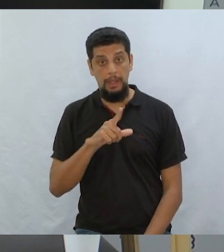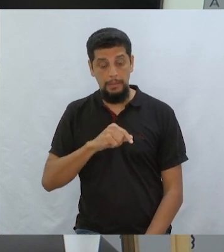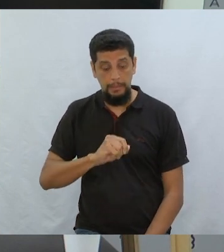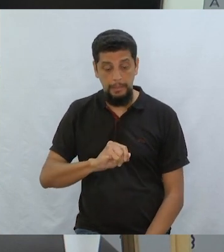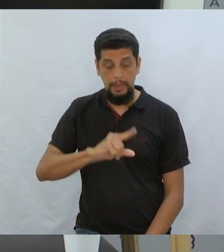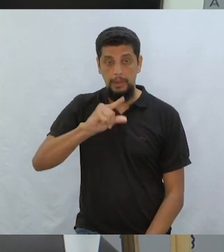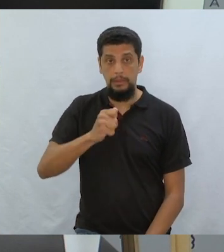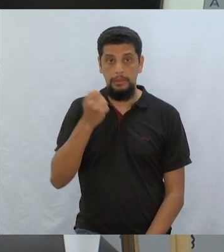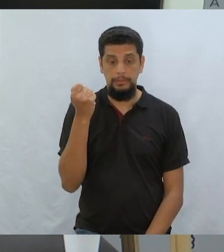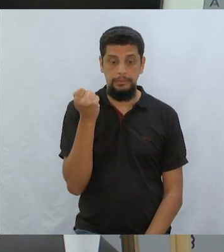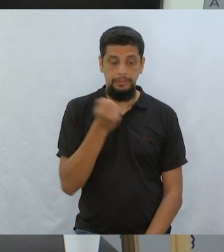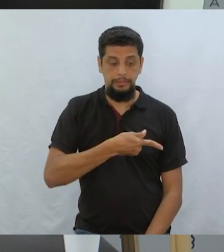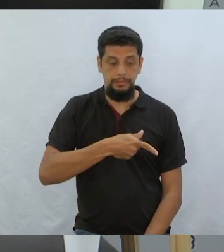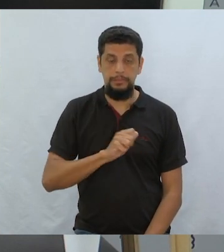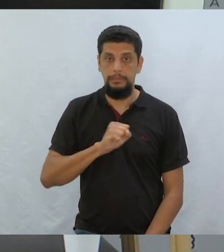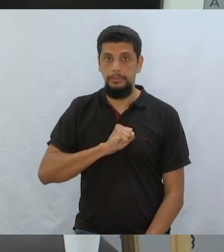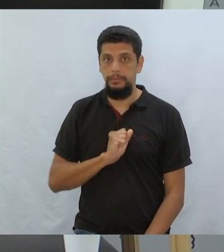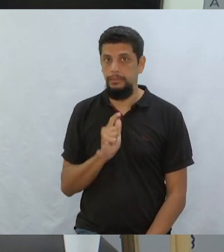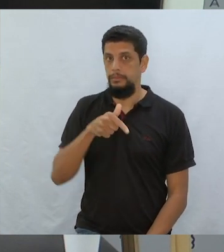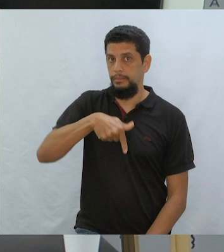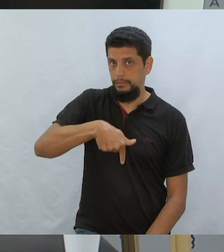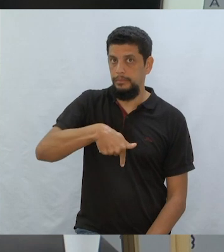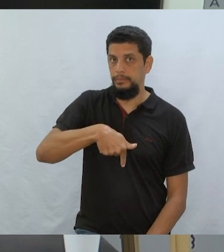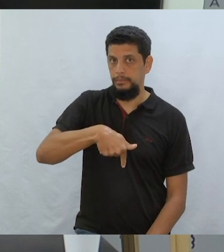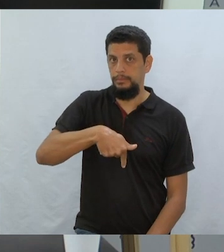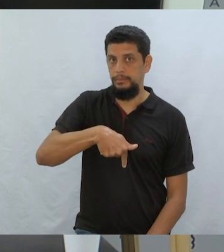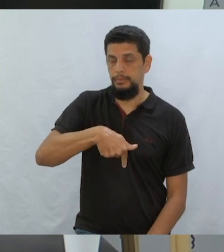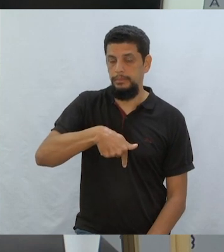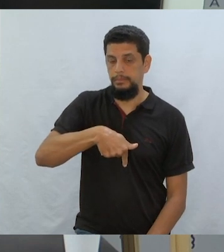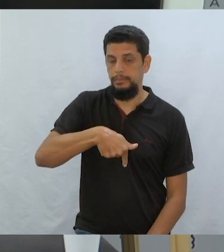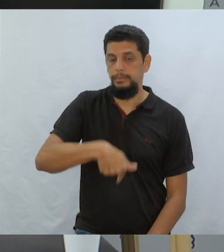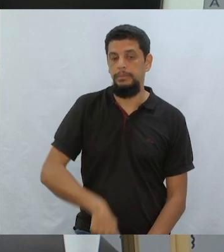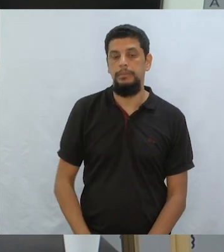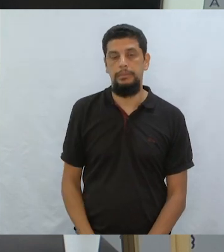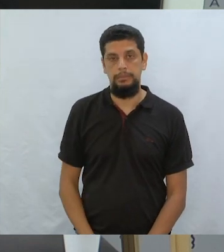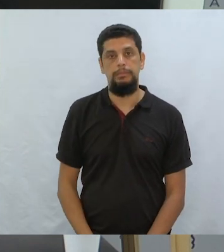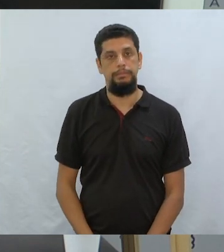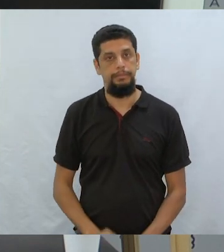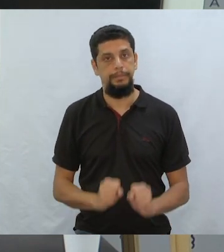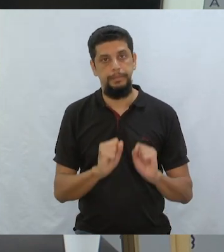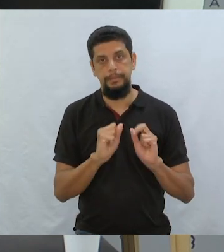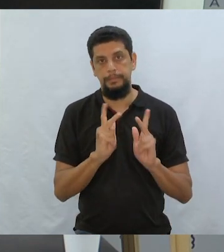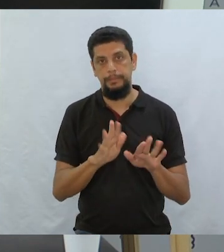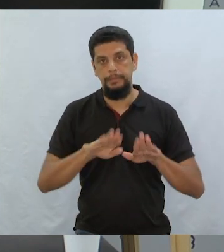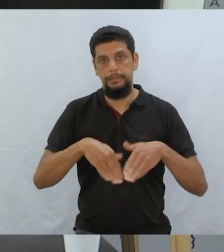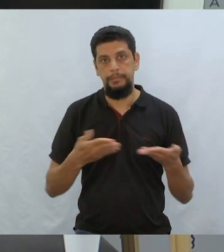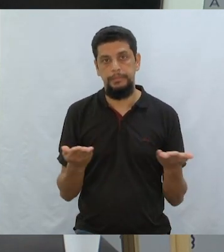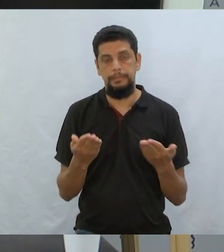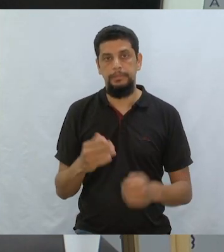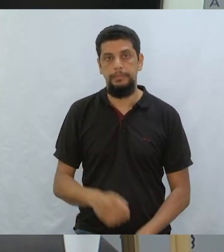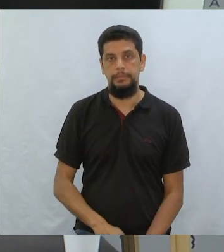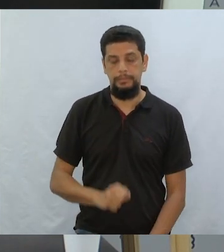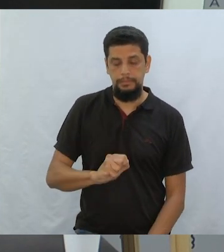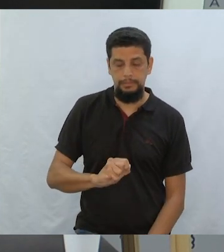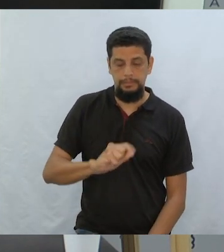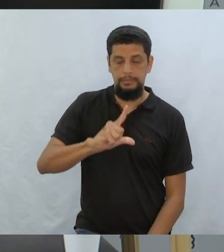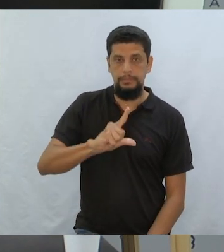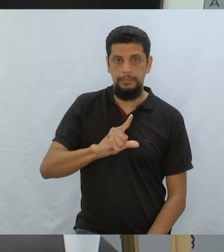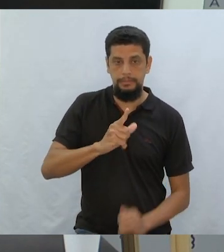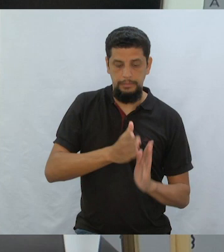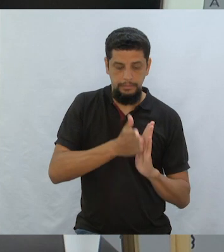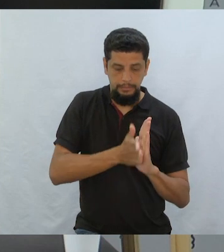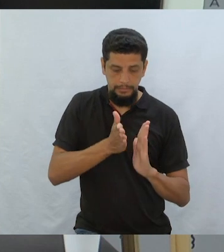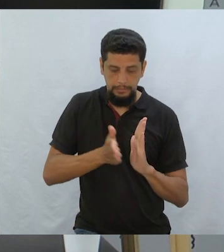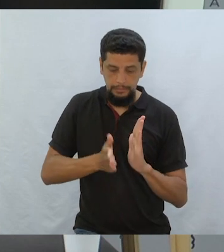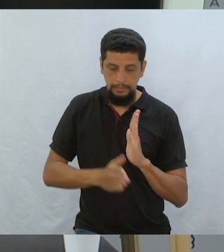7. Então, ele tem 10 tampinhas. É maior que 7 carrinhos. Então, a maior coleção